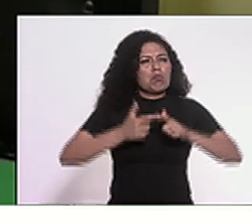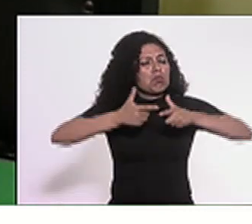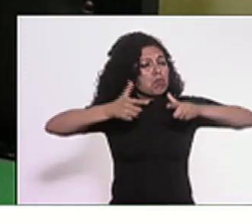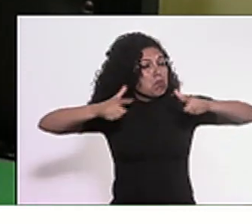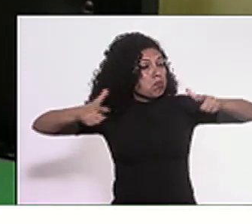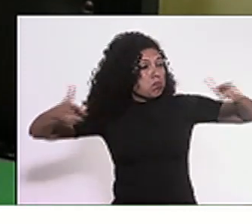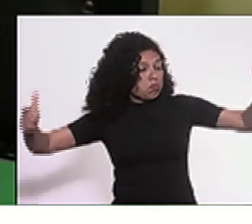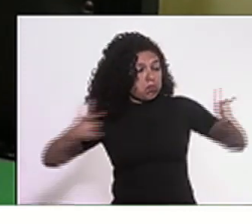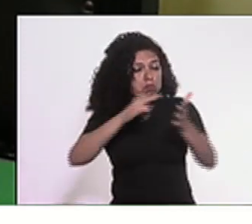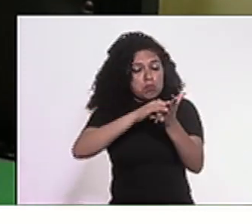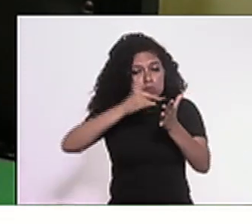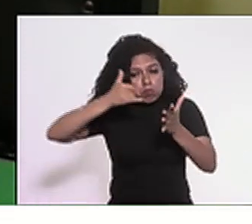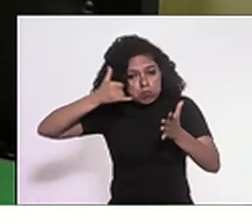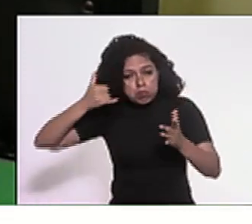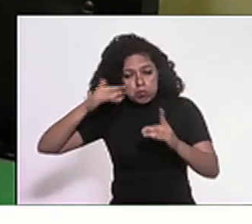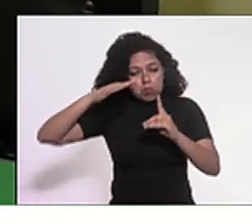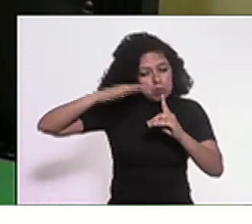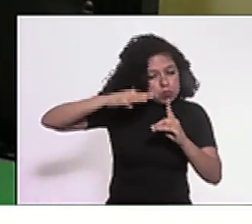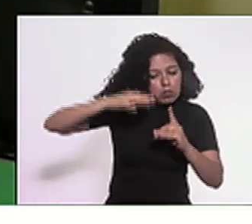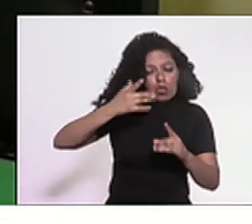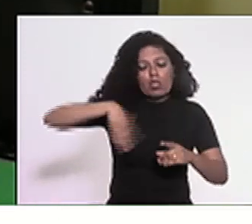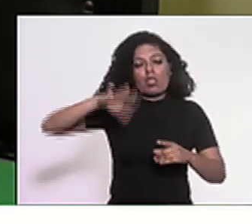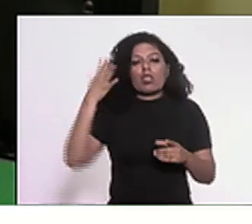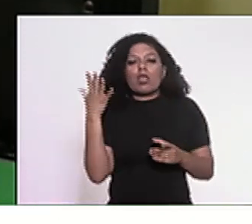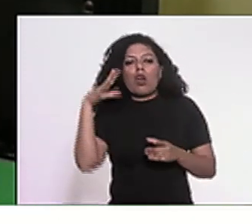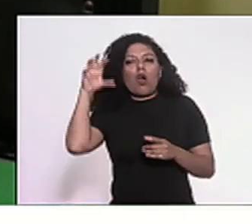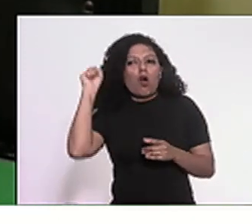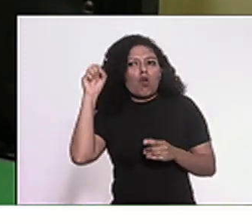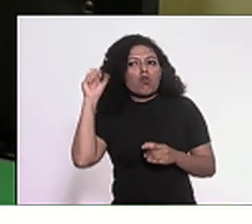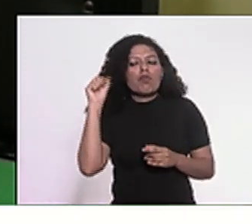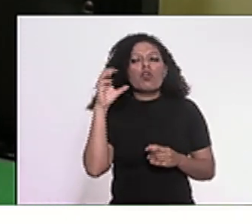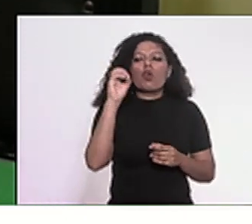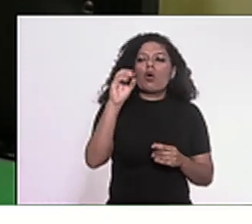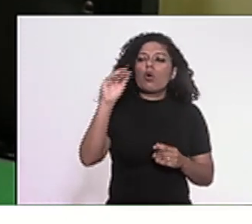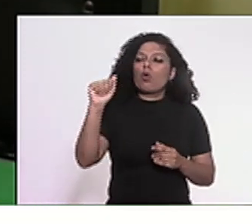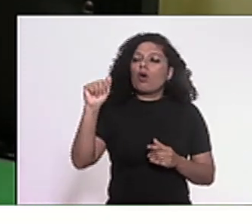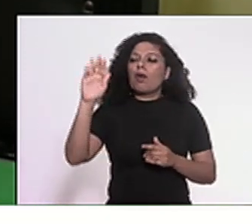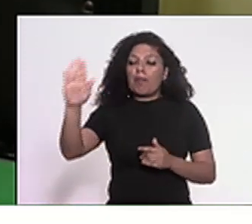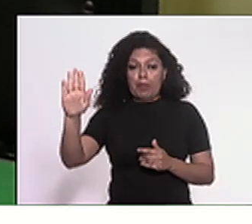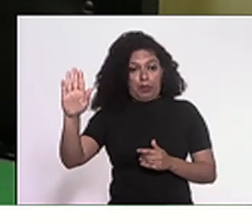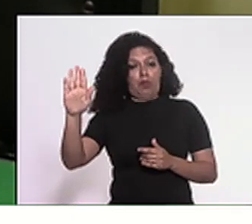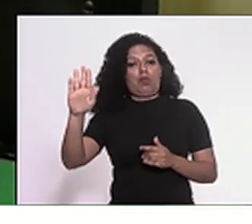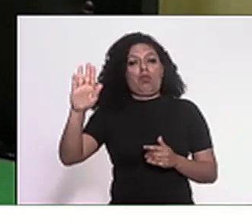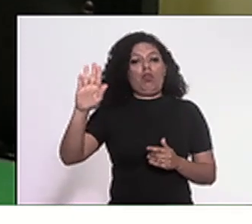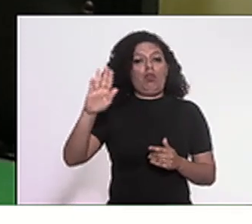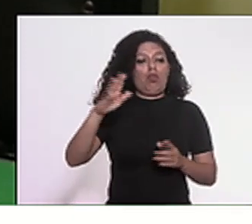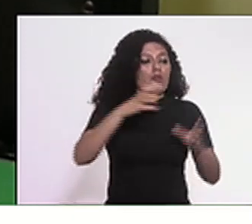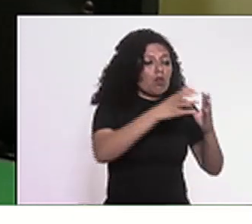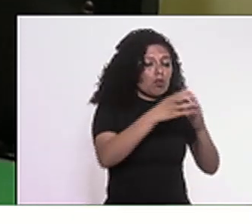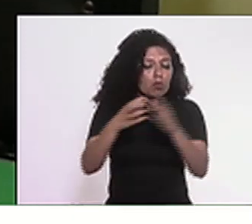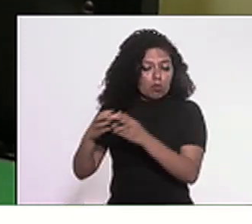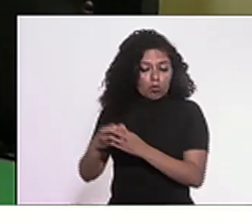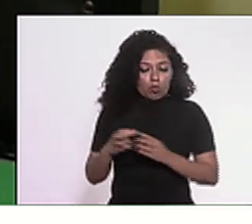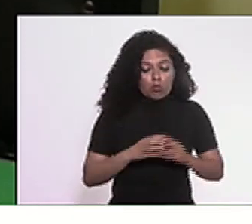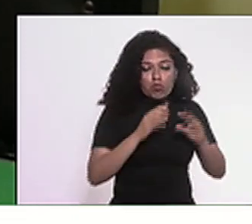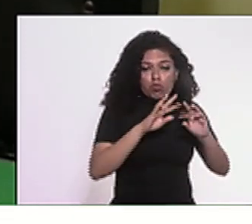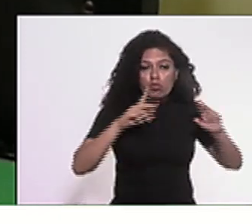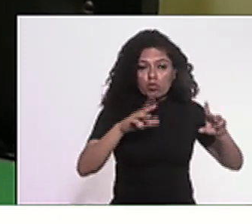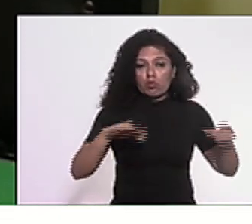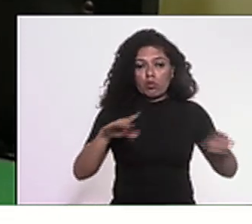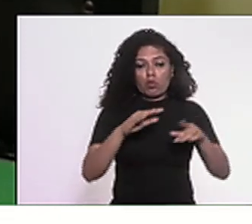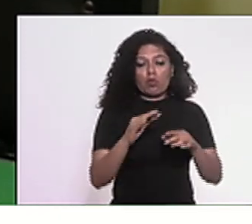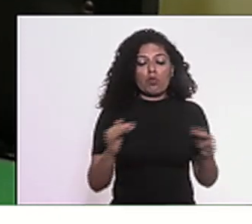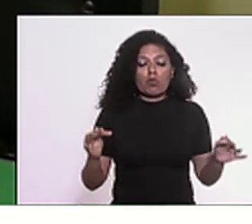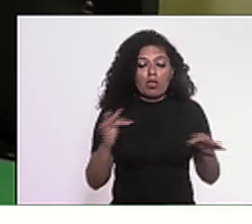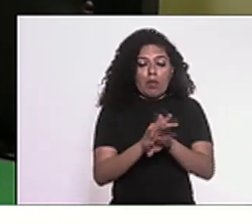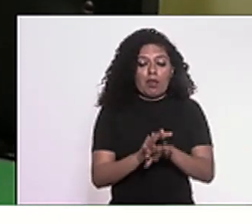ampliar esse Disque Assédio. A gente quer escutar a OAB, a gente quer escutar os outros órgãos aqui presentes, para que a gente, no final, a gente sintetize como